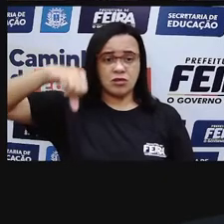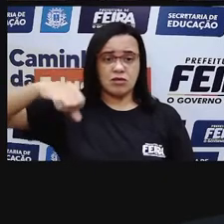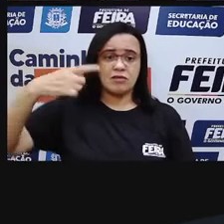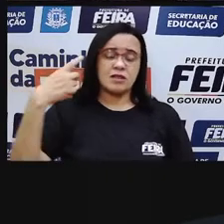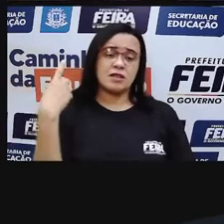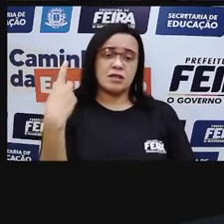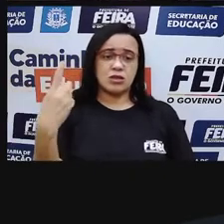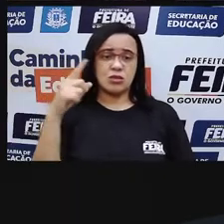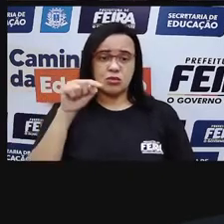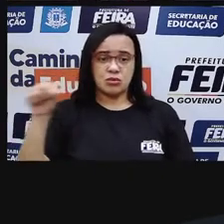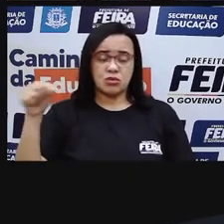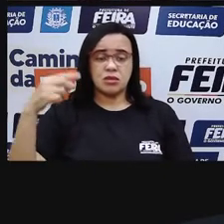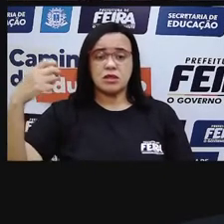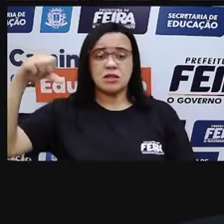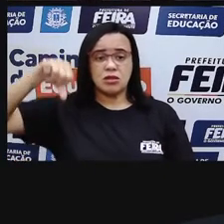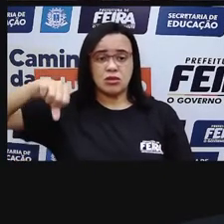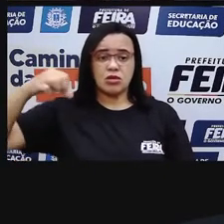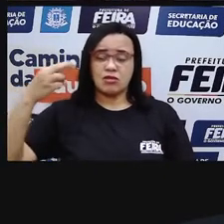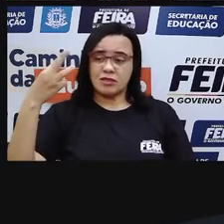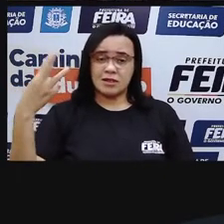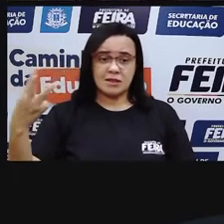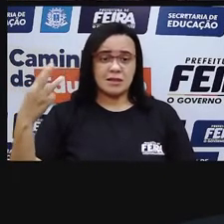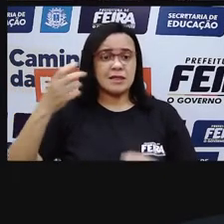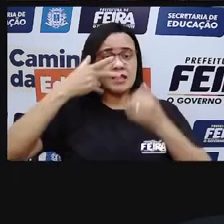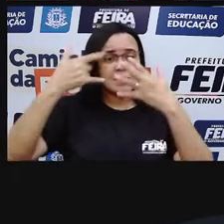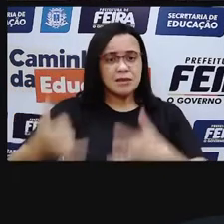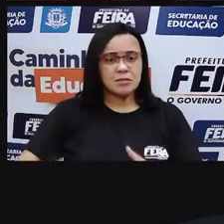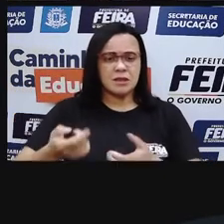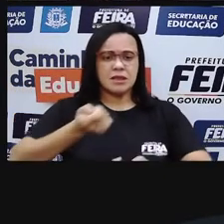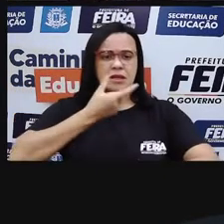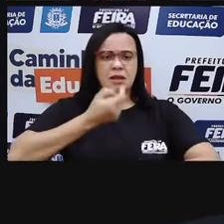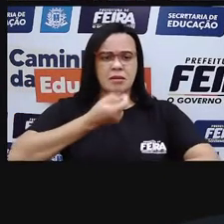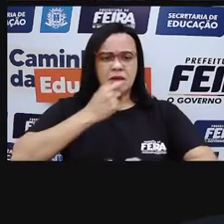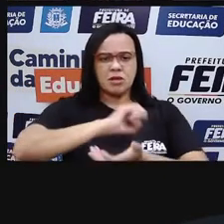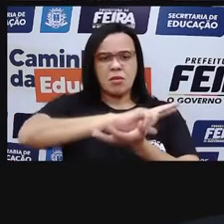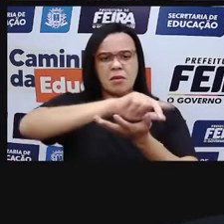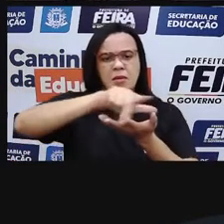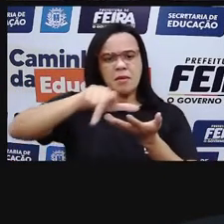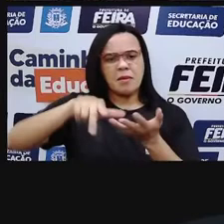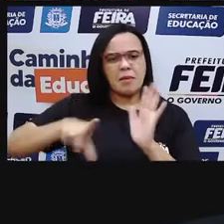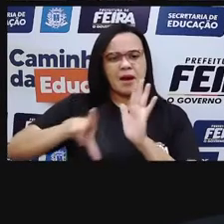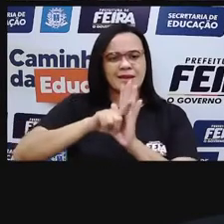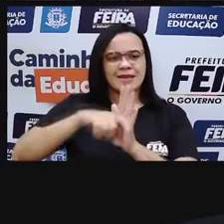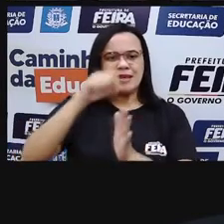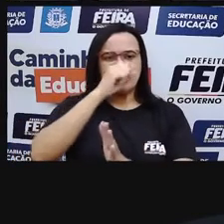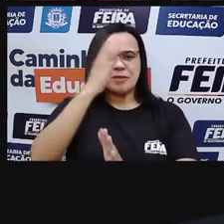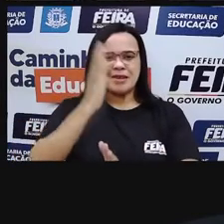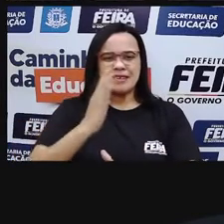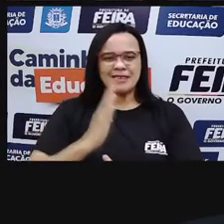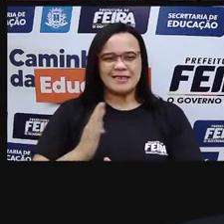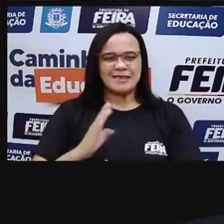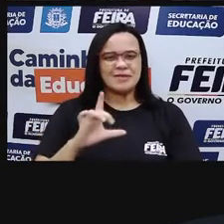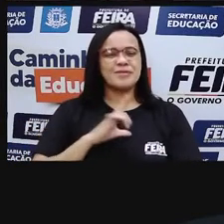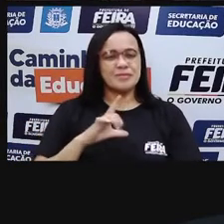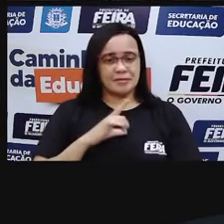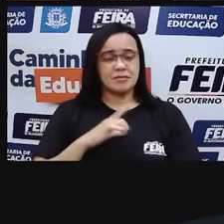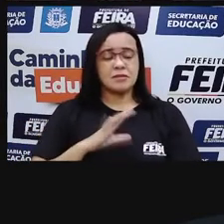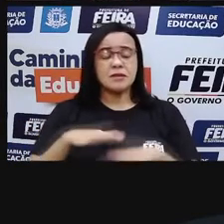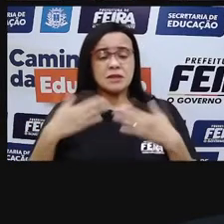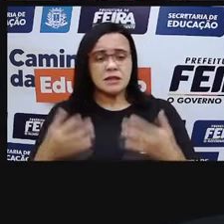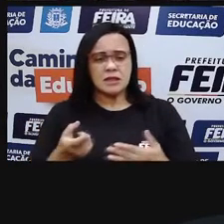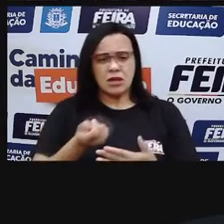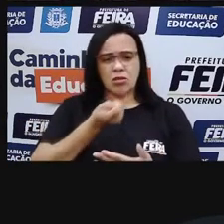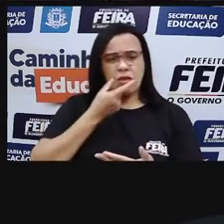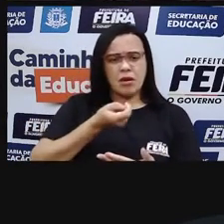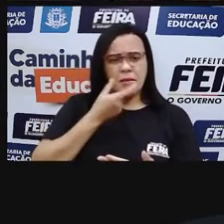1993, que dá essa definição de medicamento, é uma lei brasileira. E aí, Pro, esse negócio de medicamentos